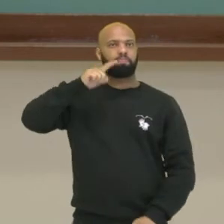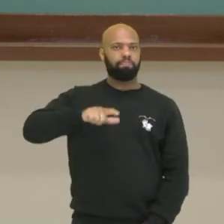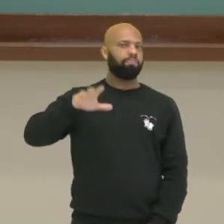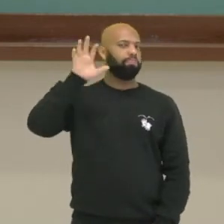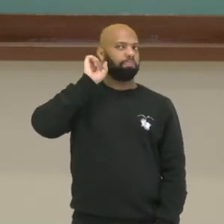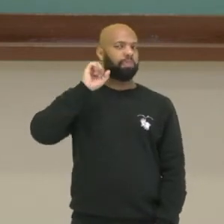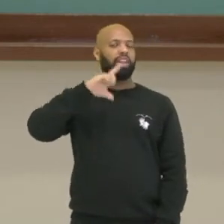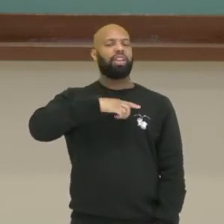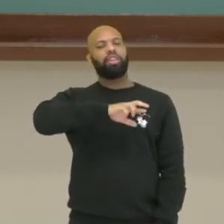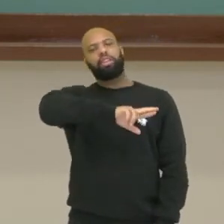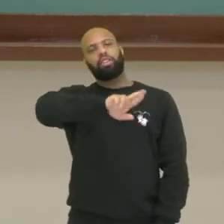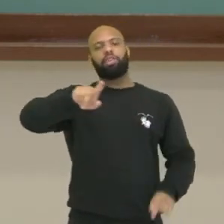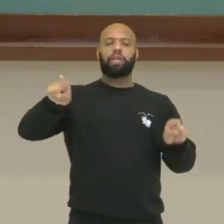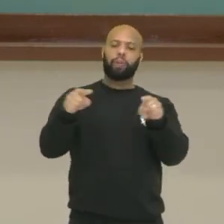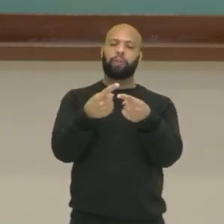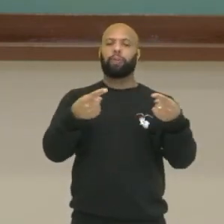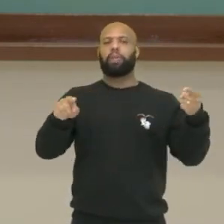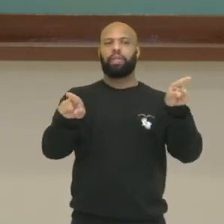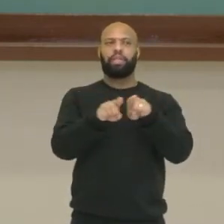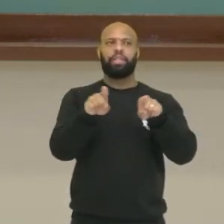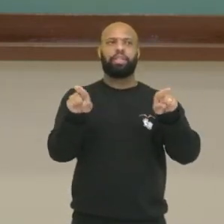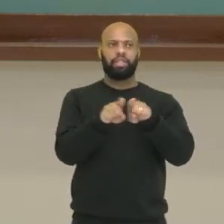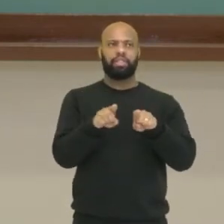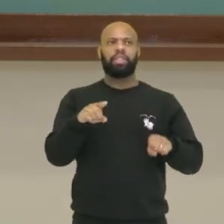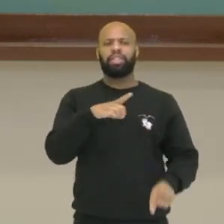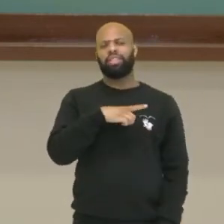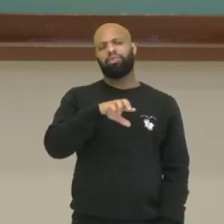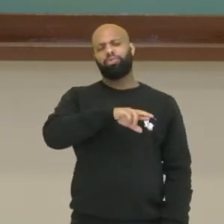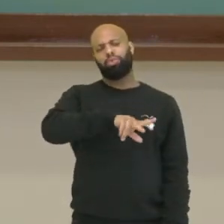a várias músicas, a